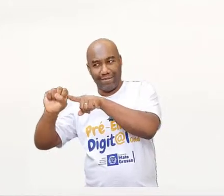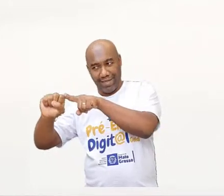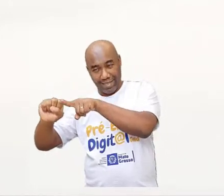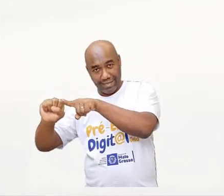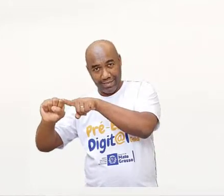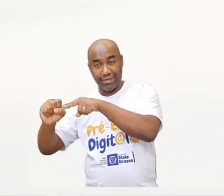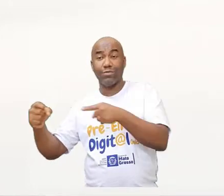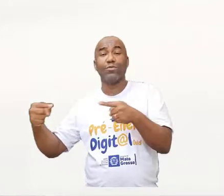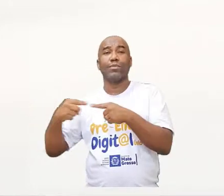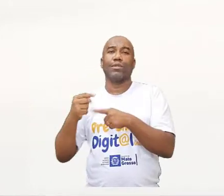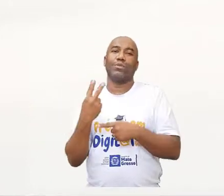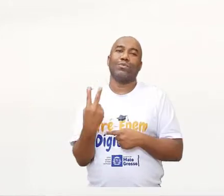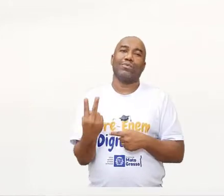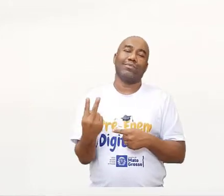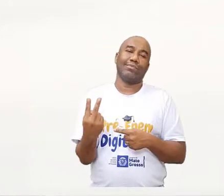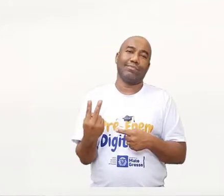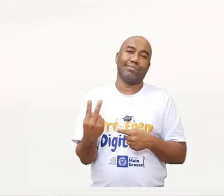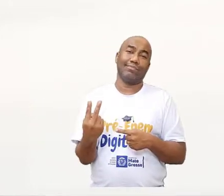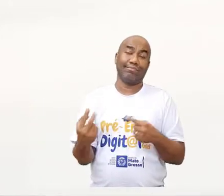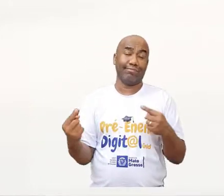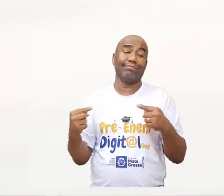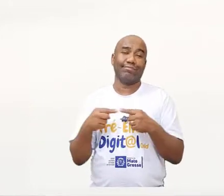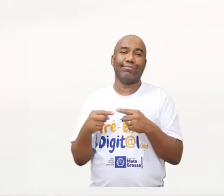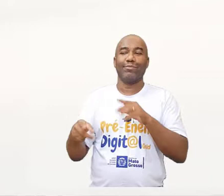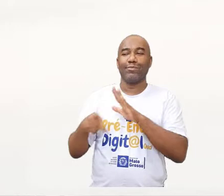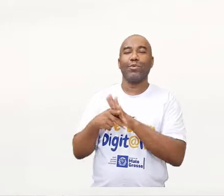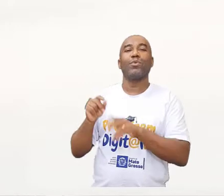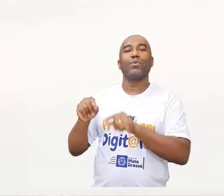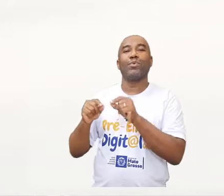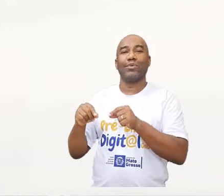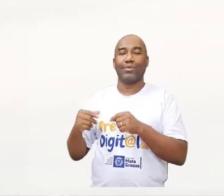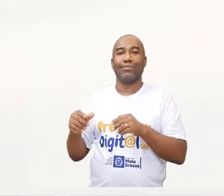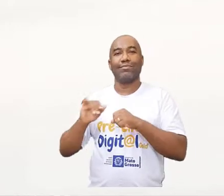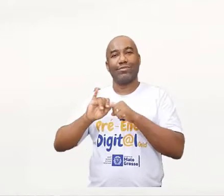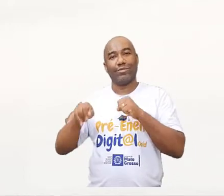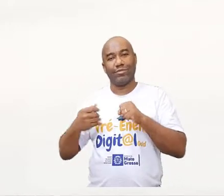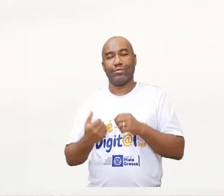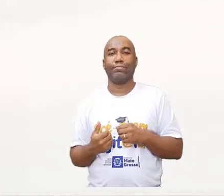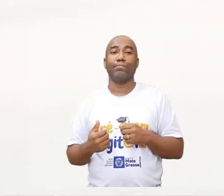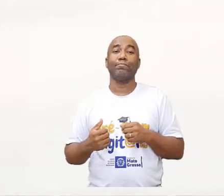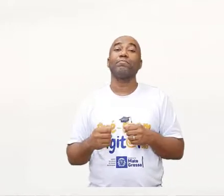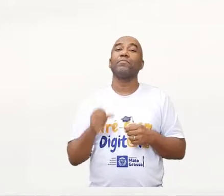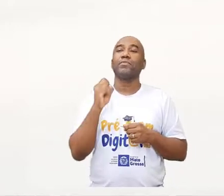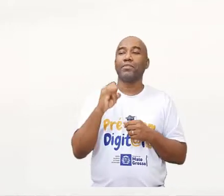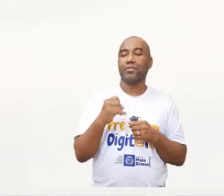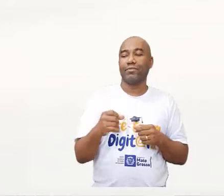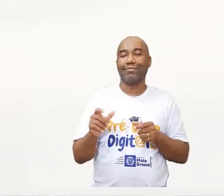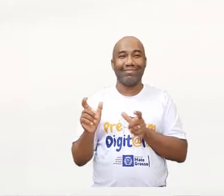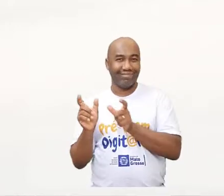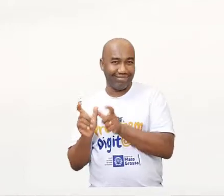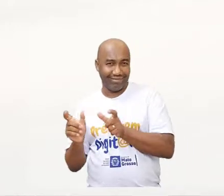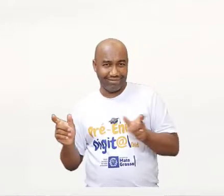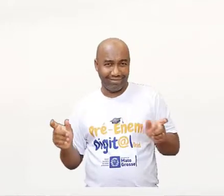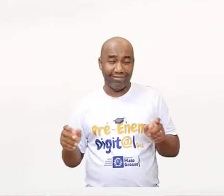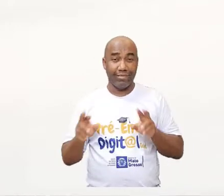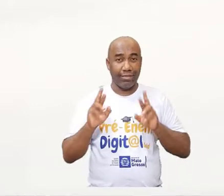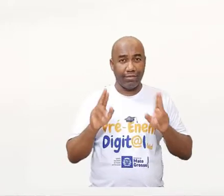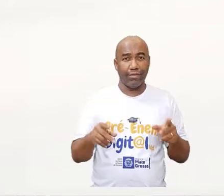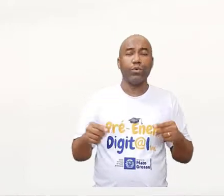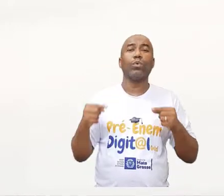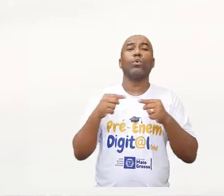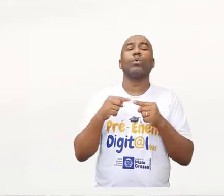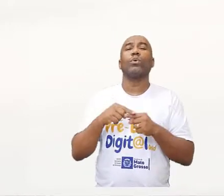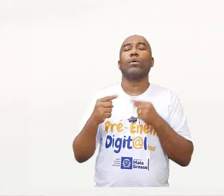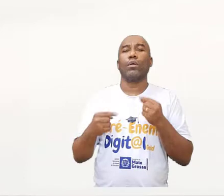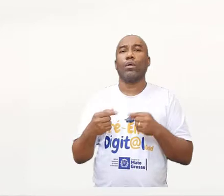Preciso deixar o adjetivo no plural. Se forem gêneros diferentes,